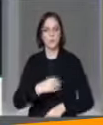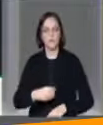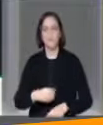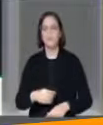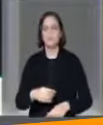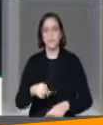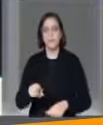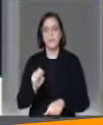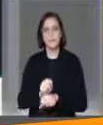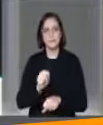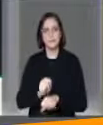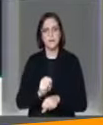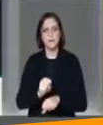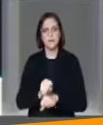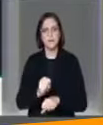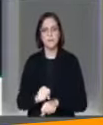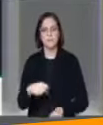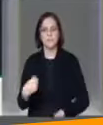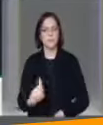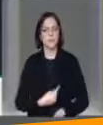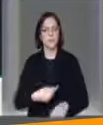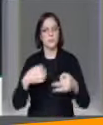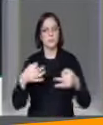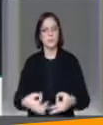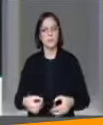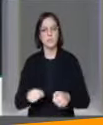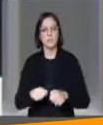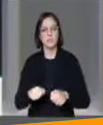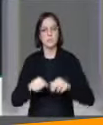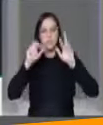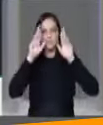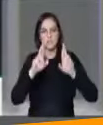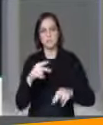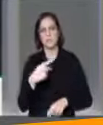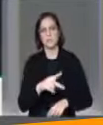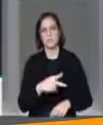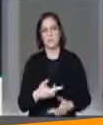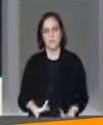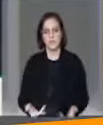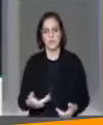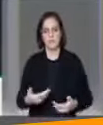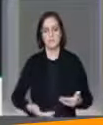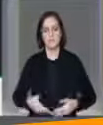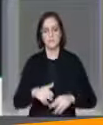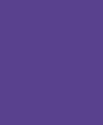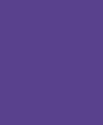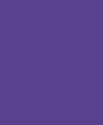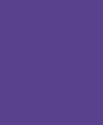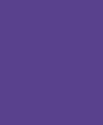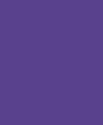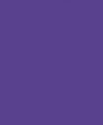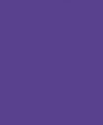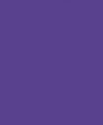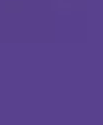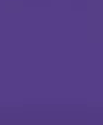espera de uma solidariedade e um respeito pelo seu serviço por isso a gente bota não